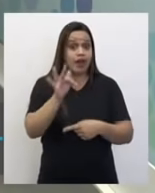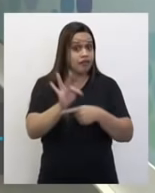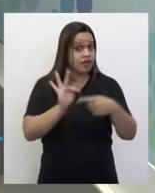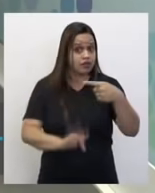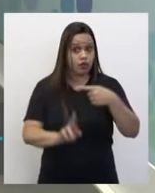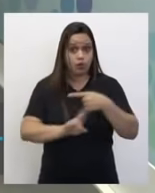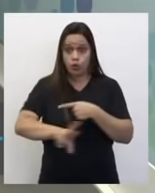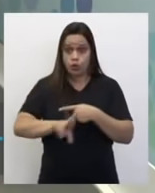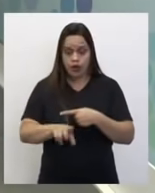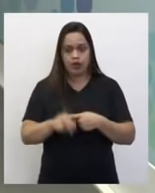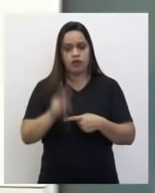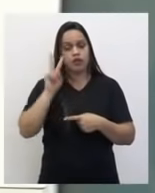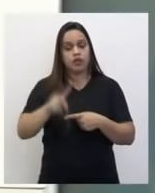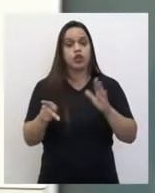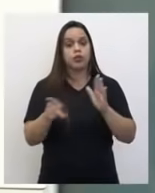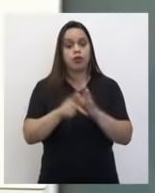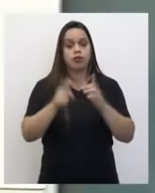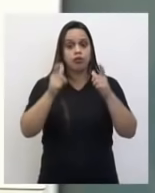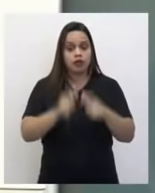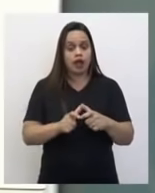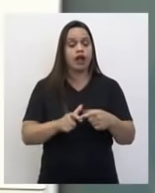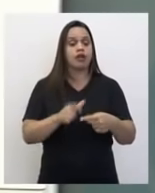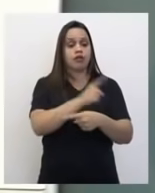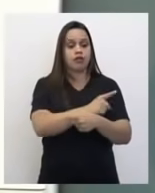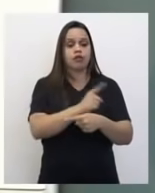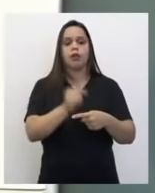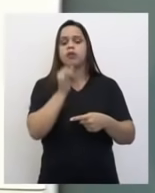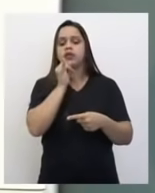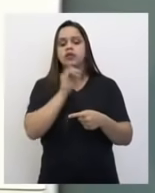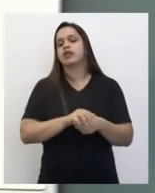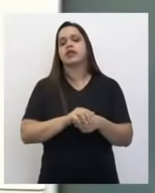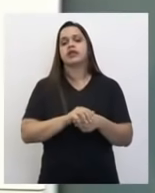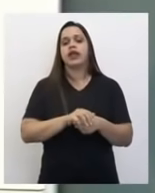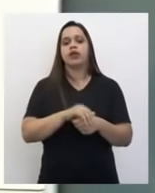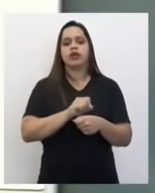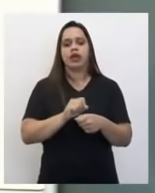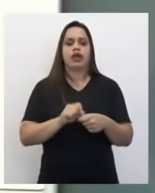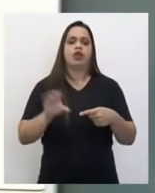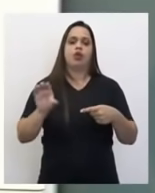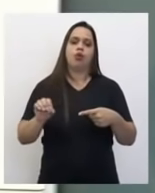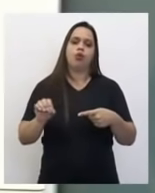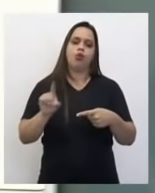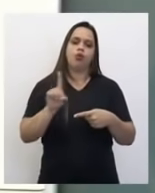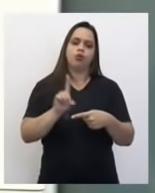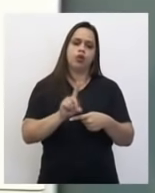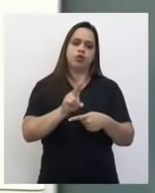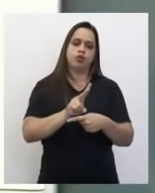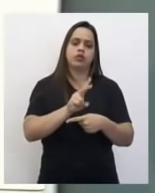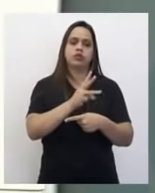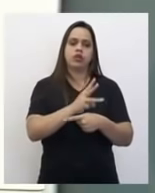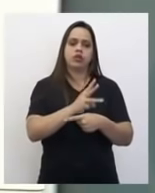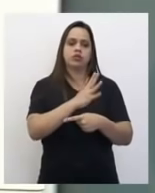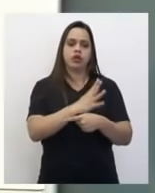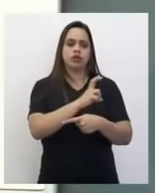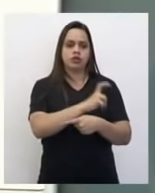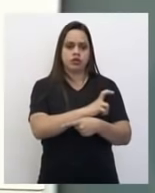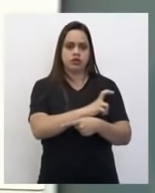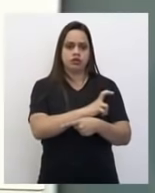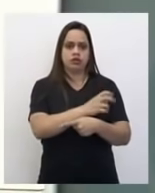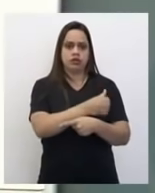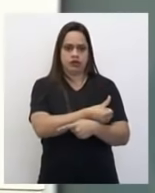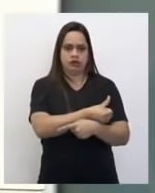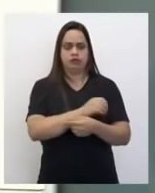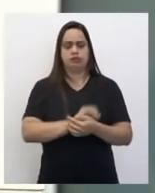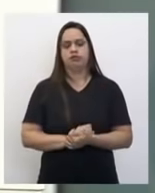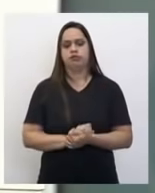bem claro que isso não é uma fração. Então eu tenho a posição número um, número dois, número três, número 4, número cinco e número 6,